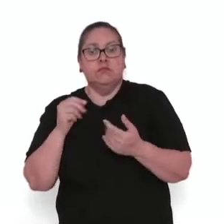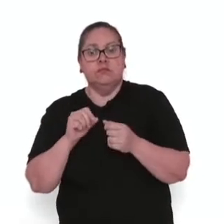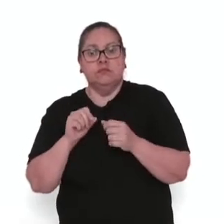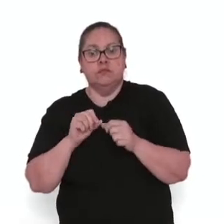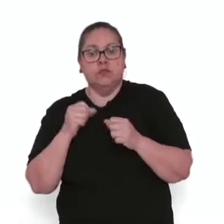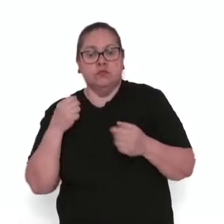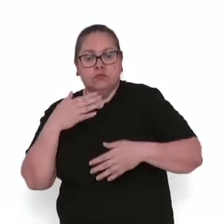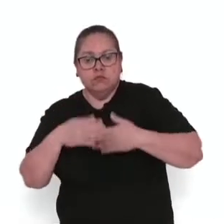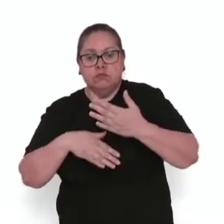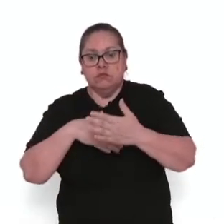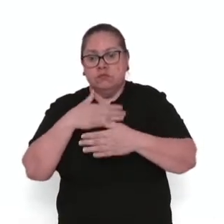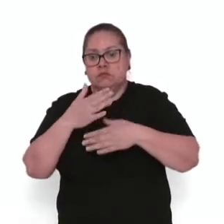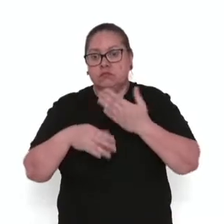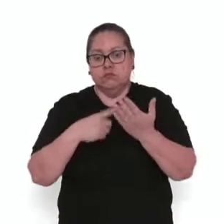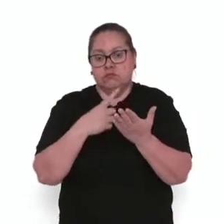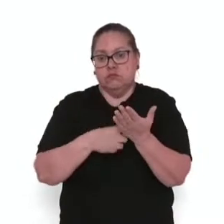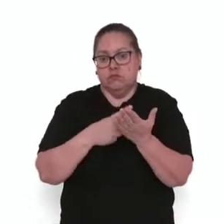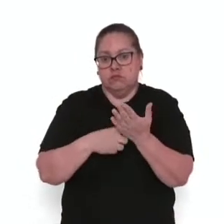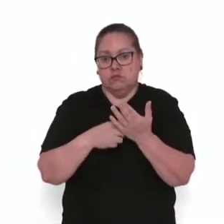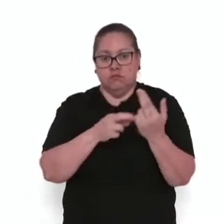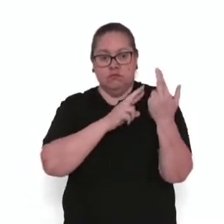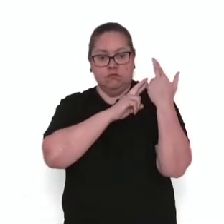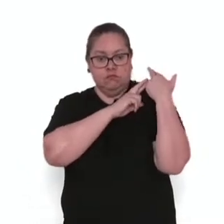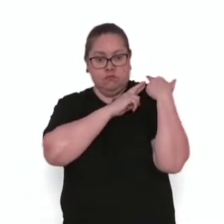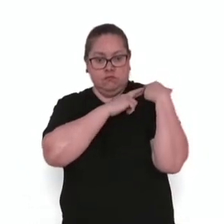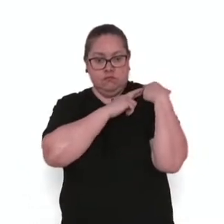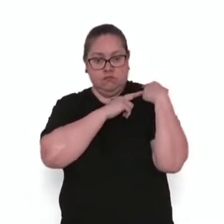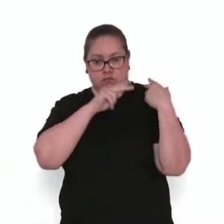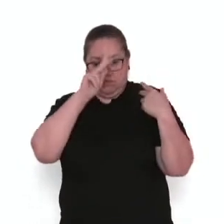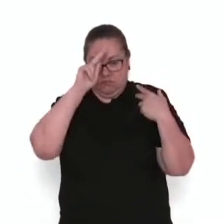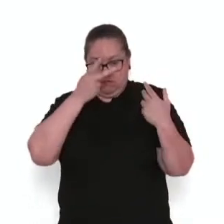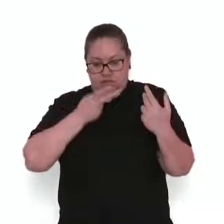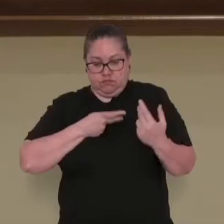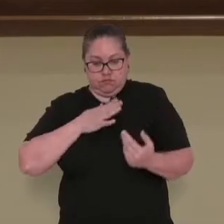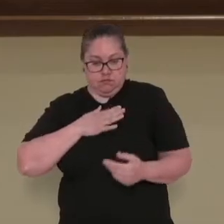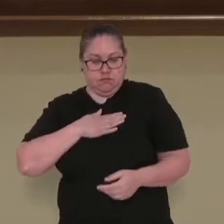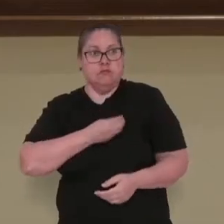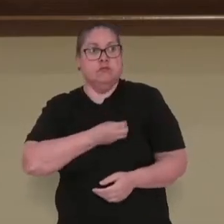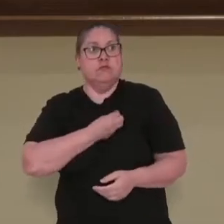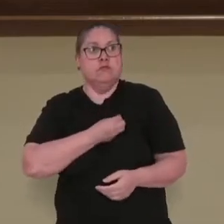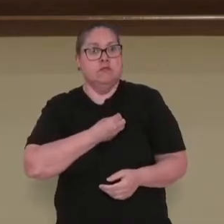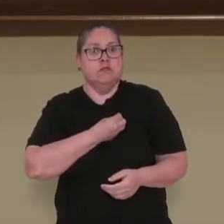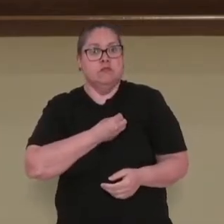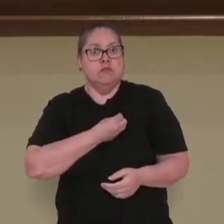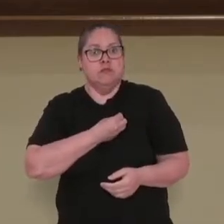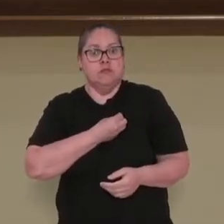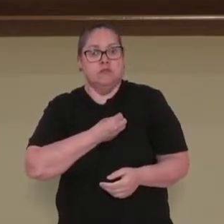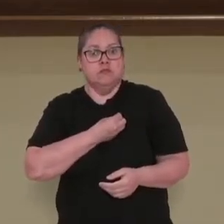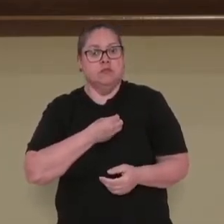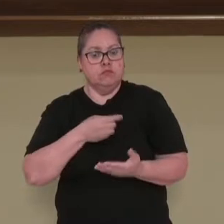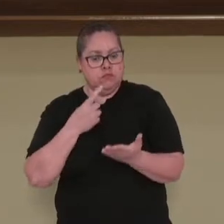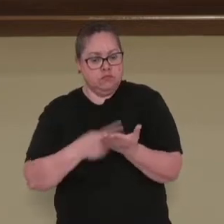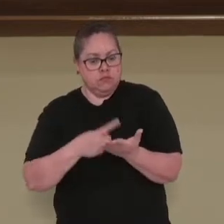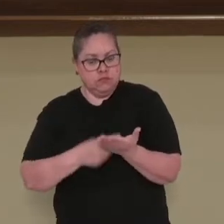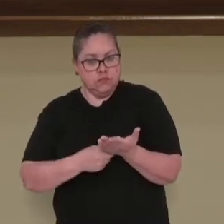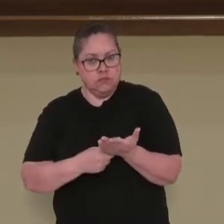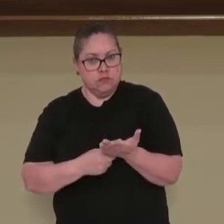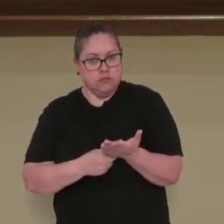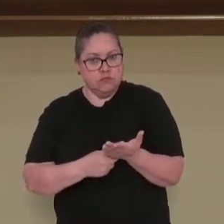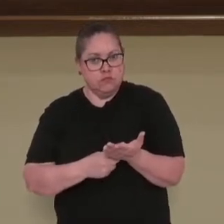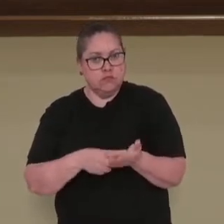compromissos, desenvolvemos o senso de responsabilidade por nossa própria vida. Então, se a gente assume compromissos e dá conta